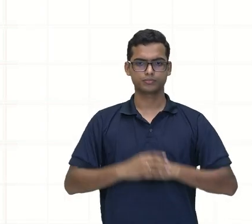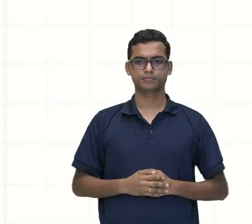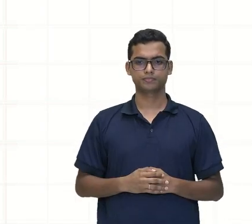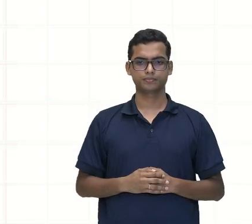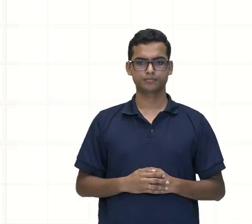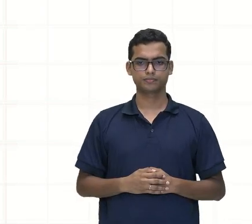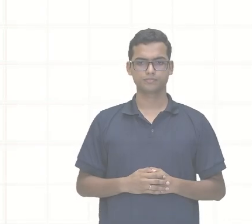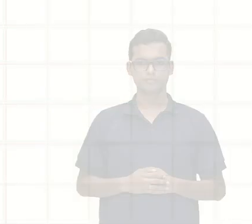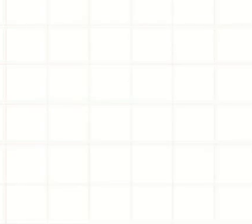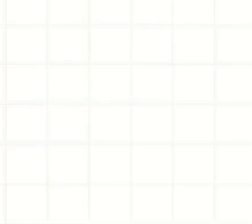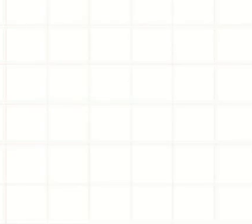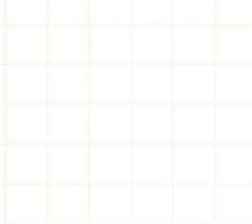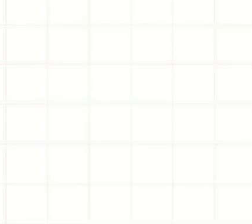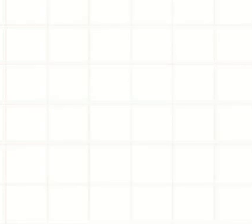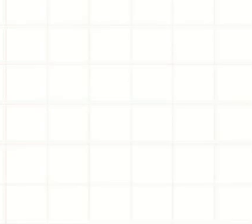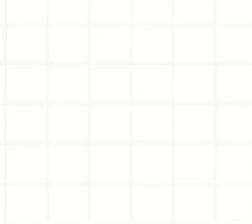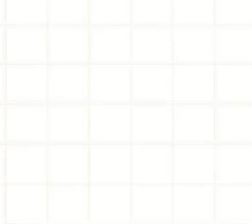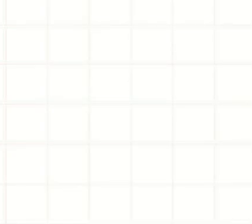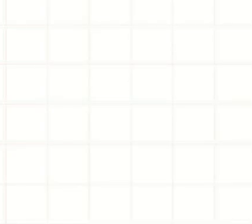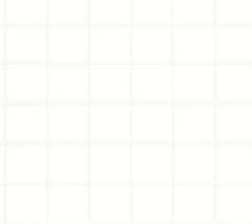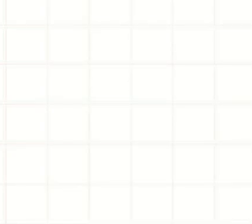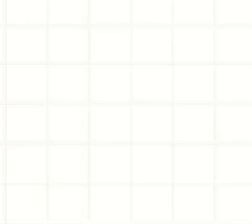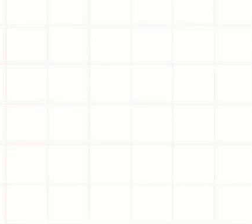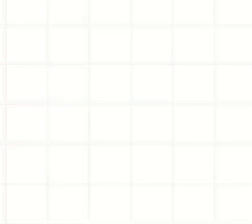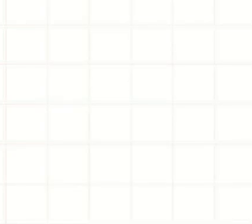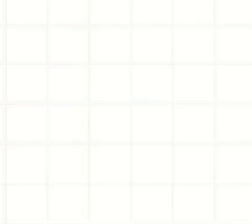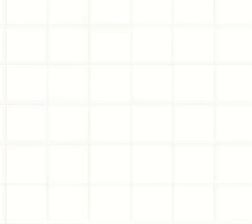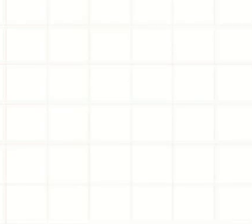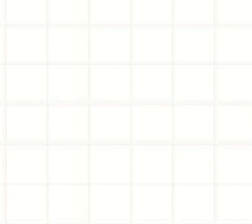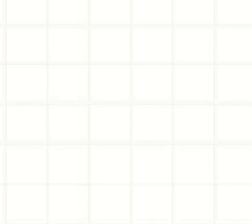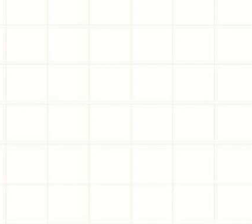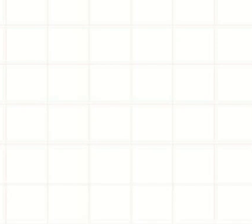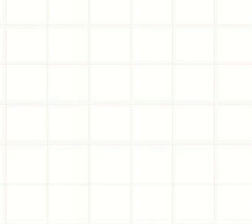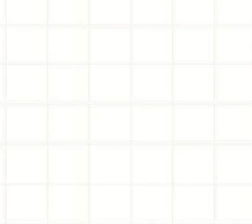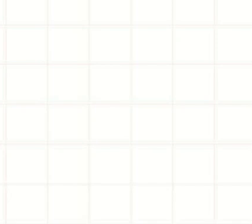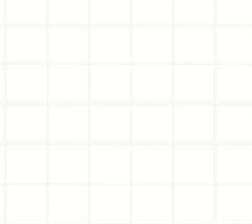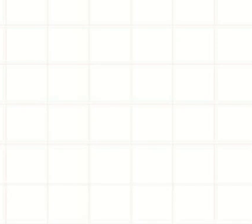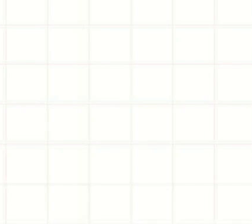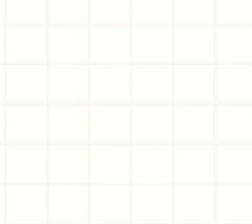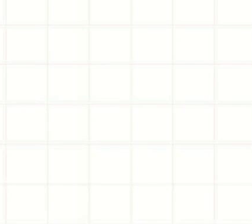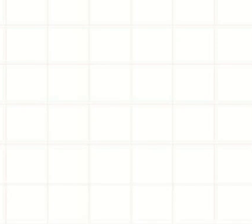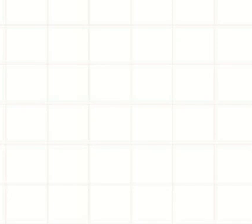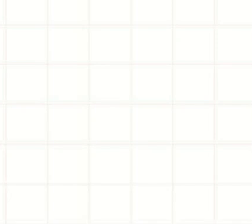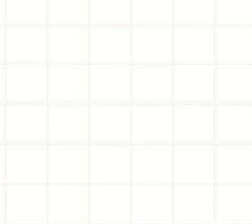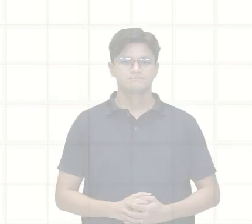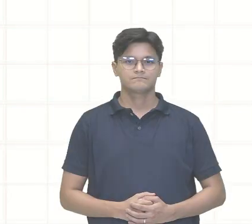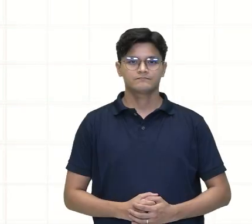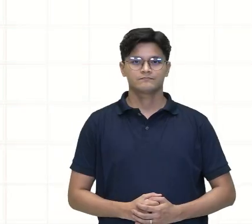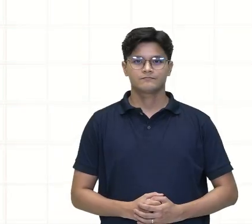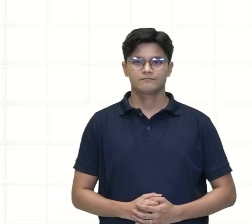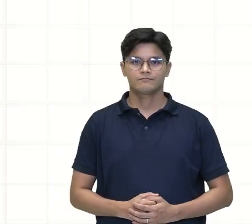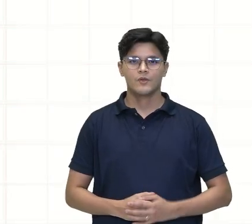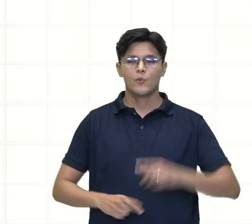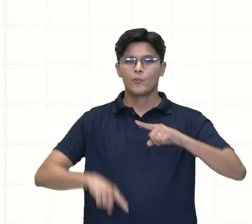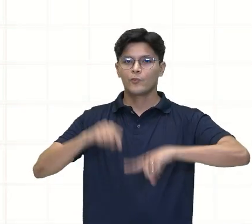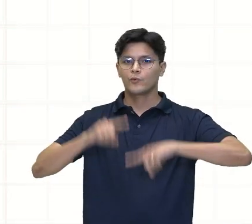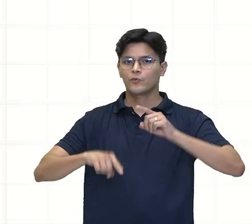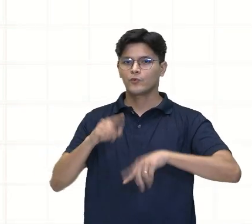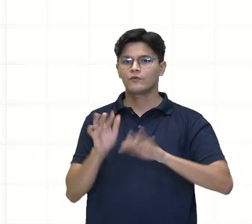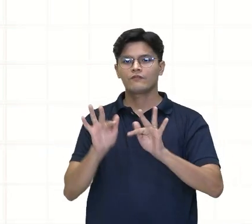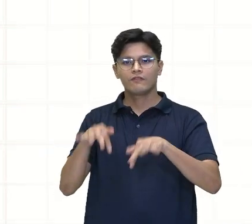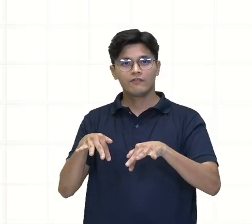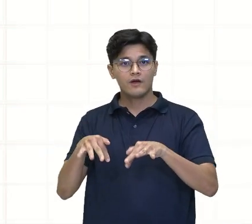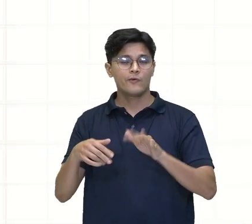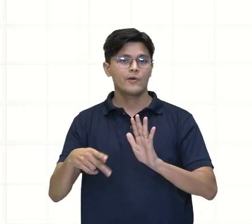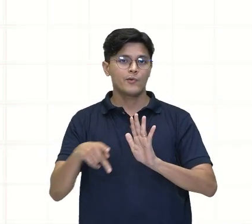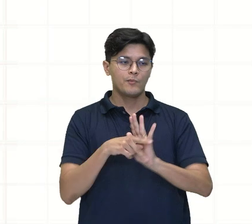artesanal, os meios de produção era de quem produzia a própria mercadoria. E a mercadoria final pertencia à pessoa que